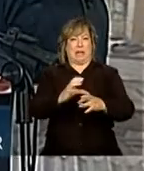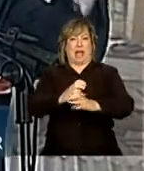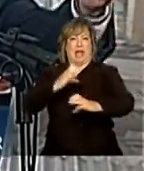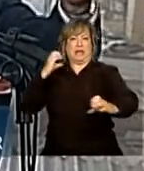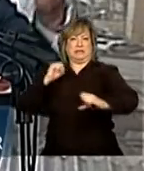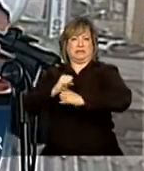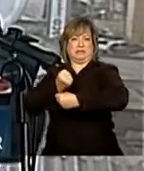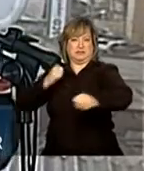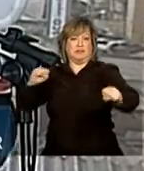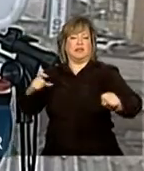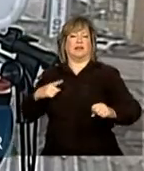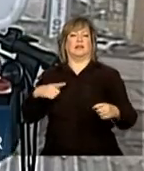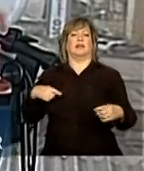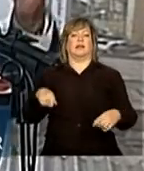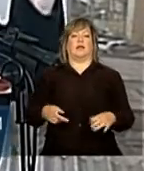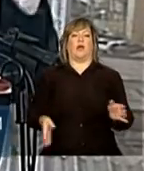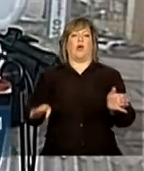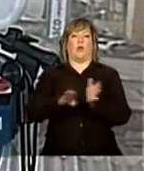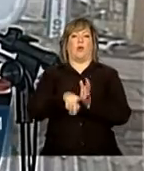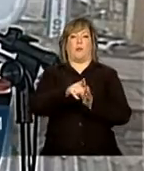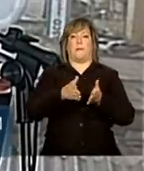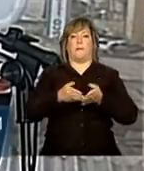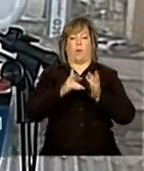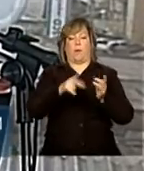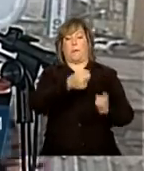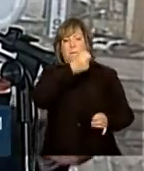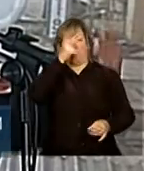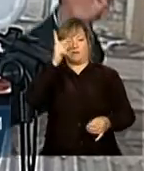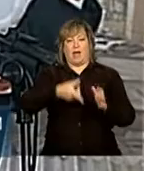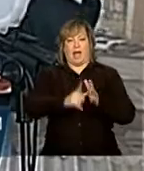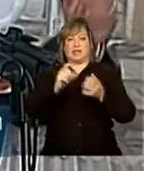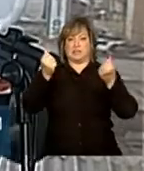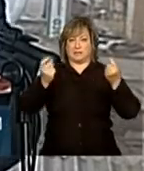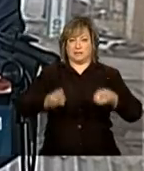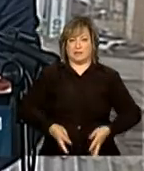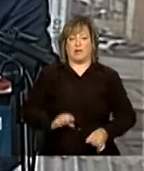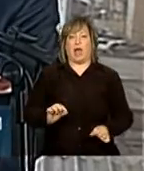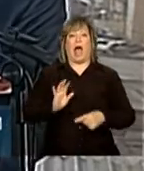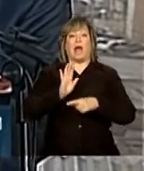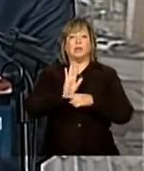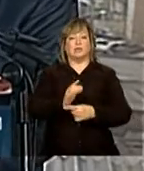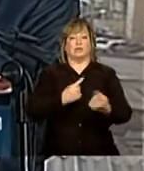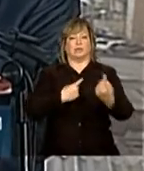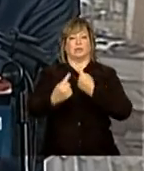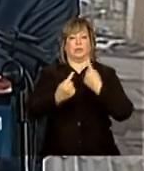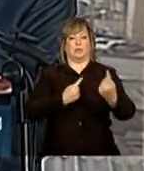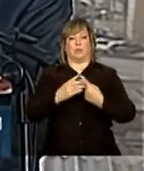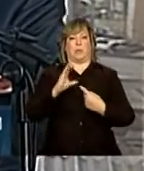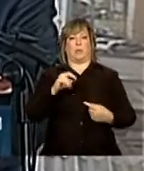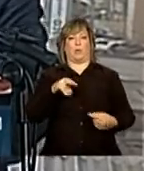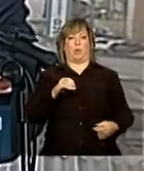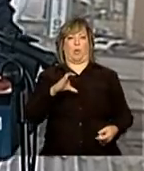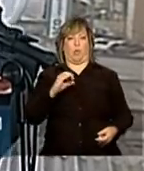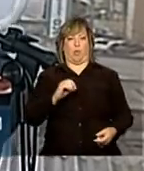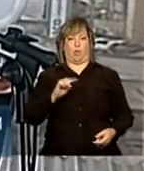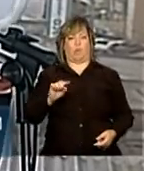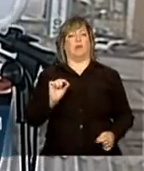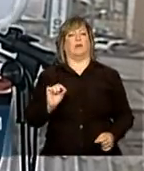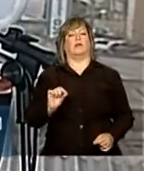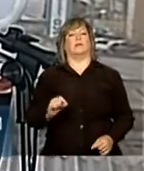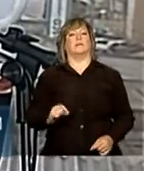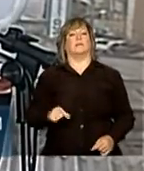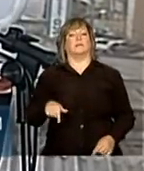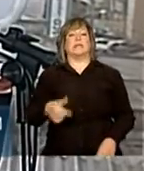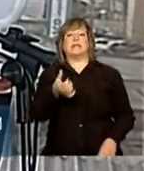que tem acesso ao Porto de Salvador, como disse o prefeito Assemi Neto, desafogando o Bonocô. E, por outro lado,